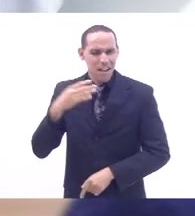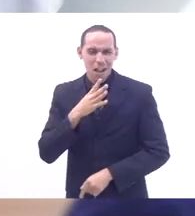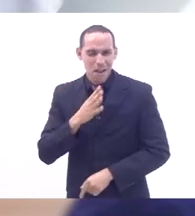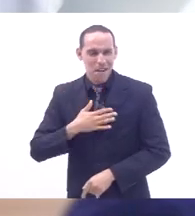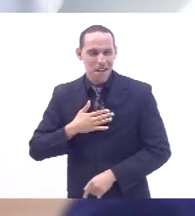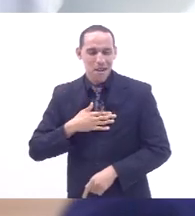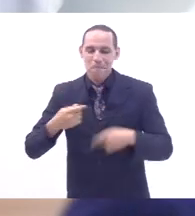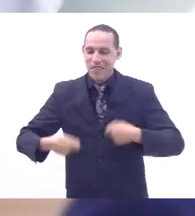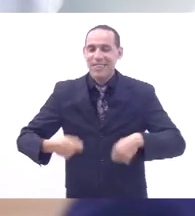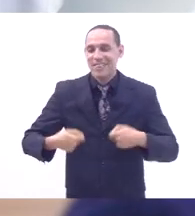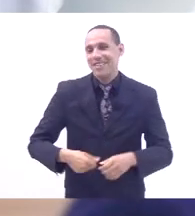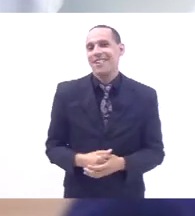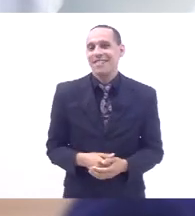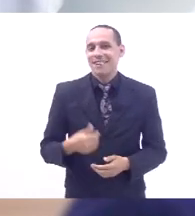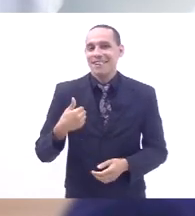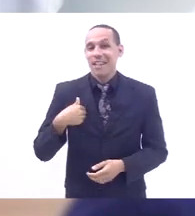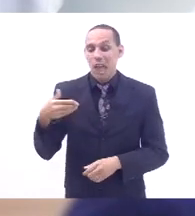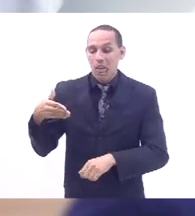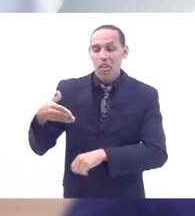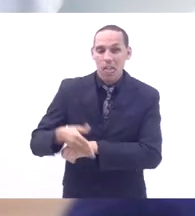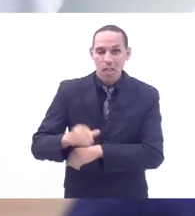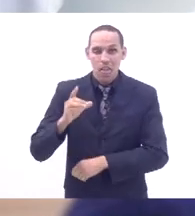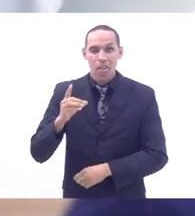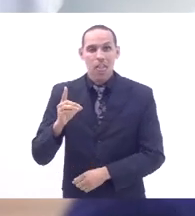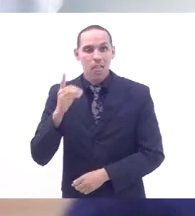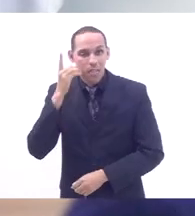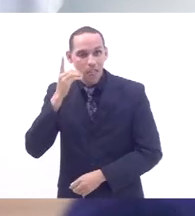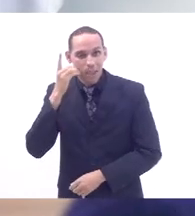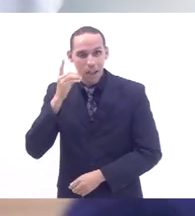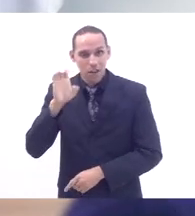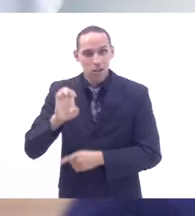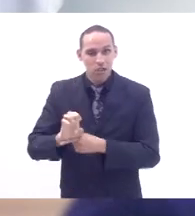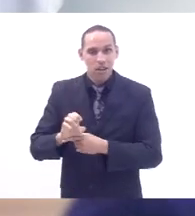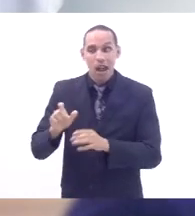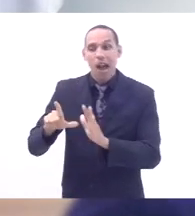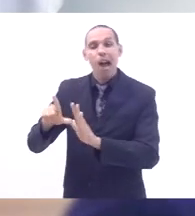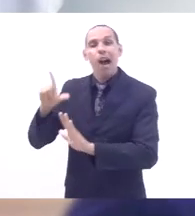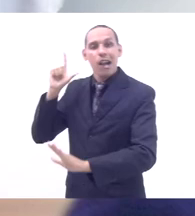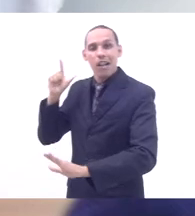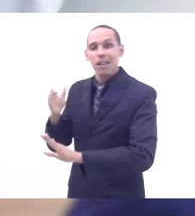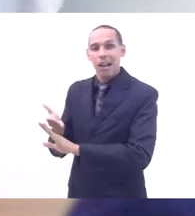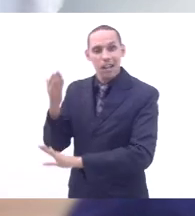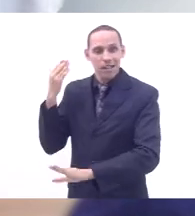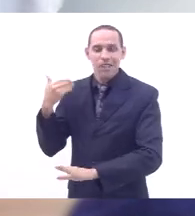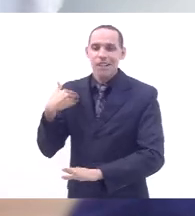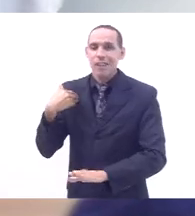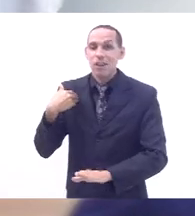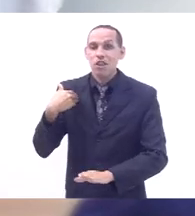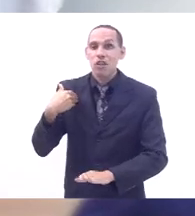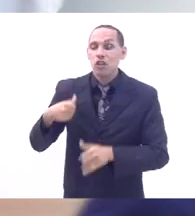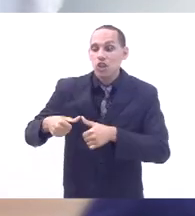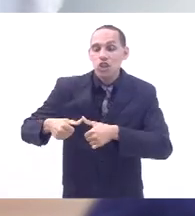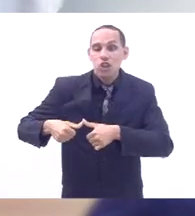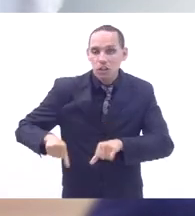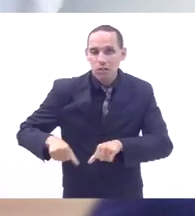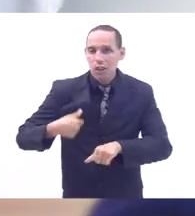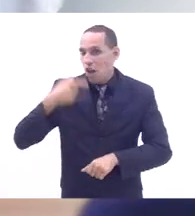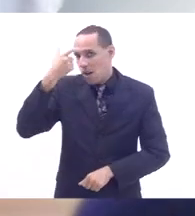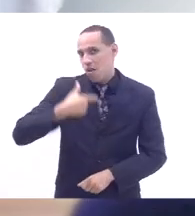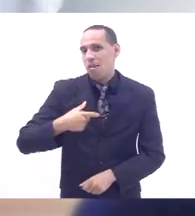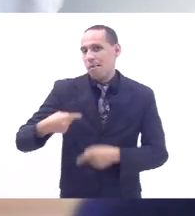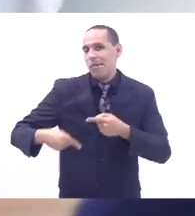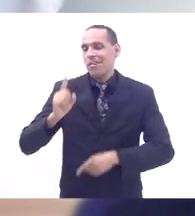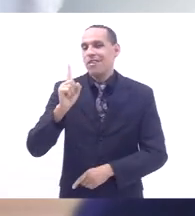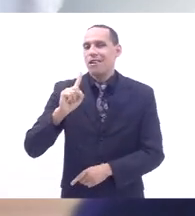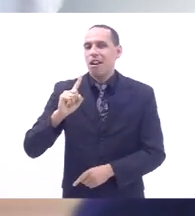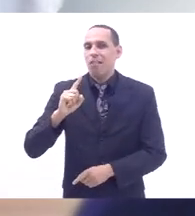antes de eu estar como deputado estadual. Eu tô, eu não sou, é diferente. Daqui